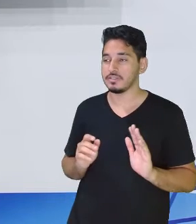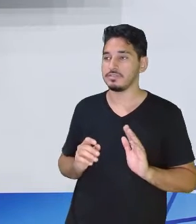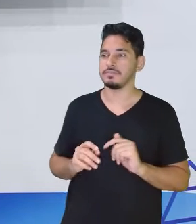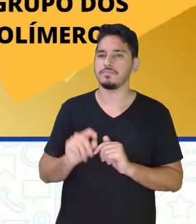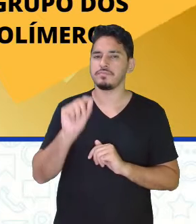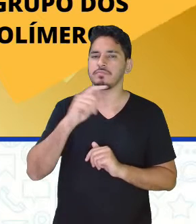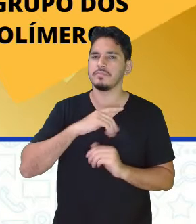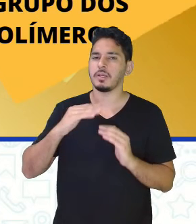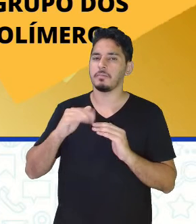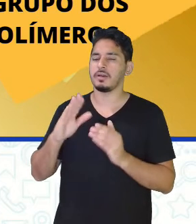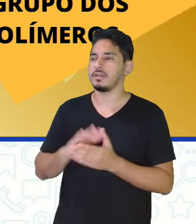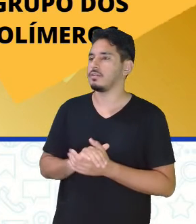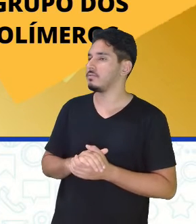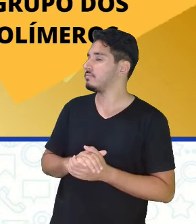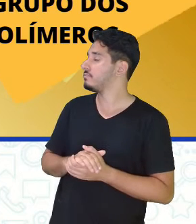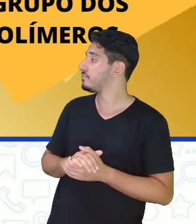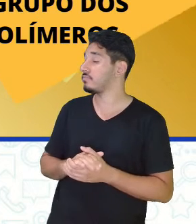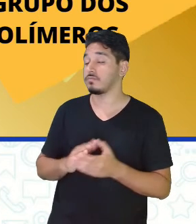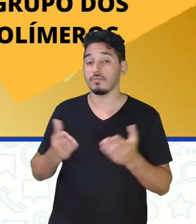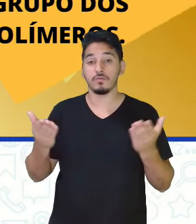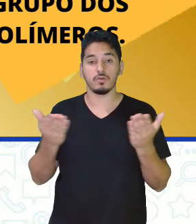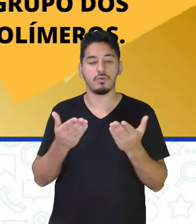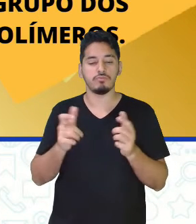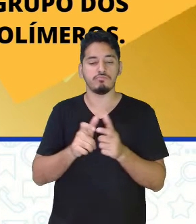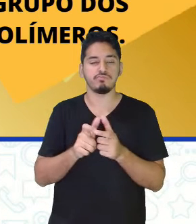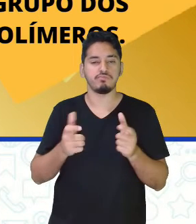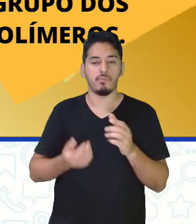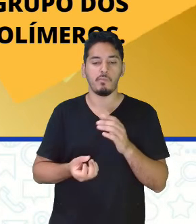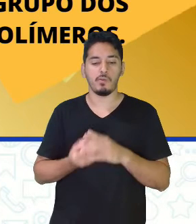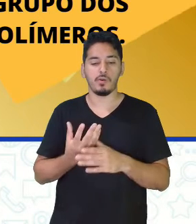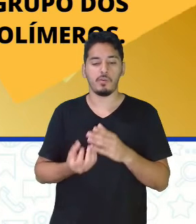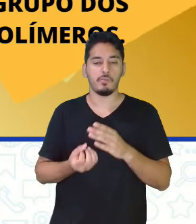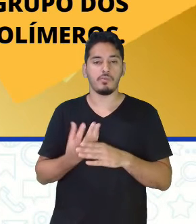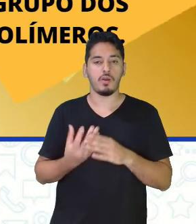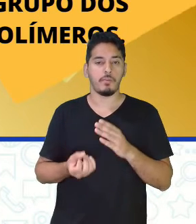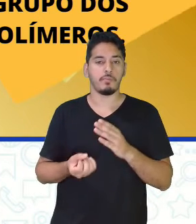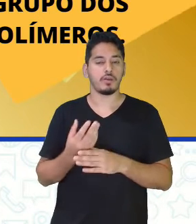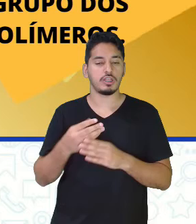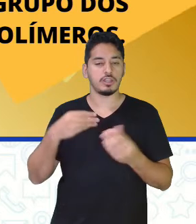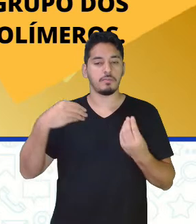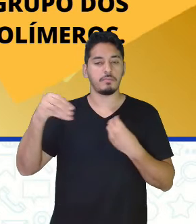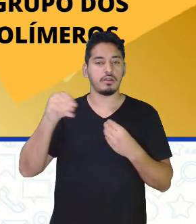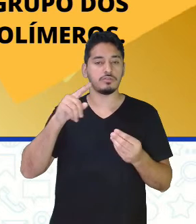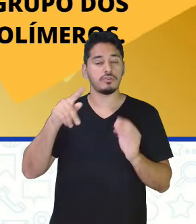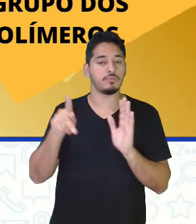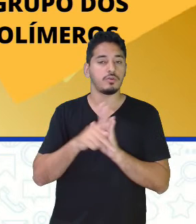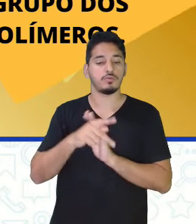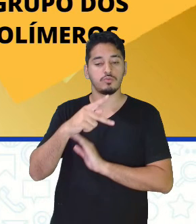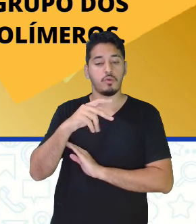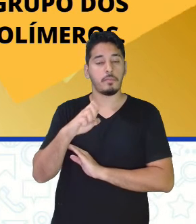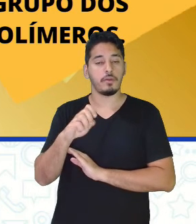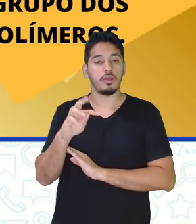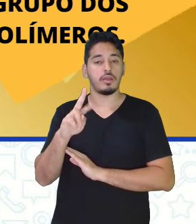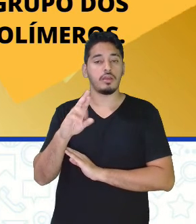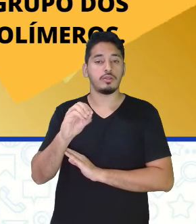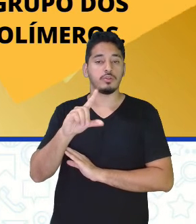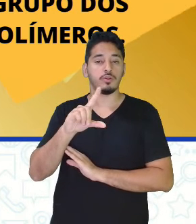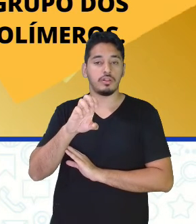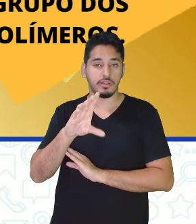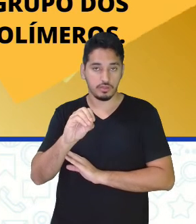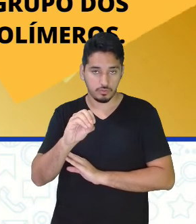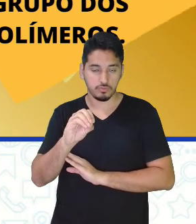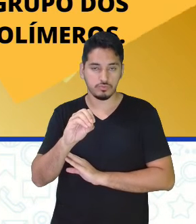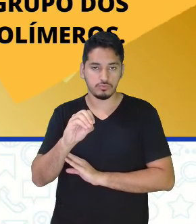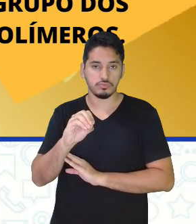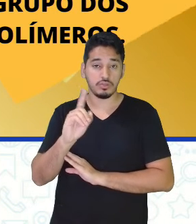que é que nós temos mais? Hoje, a maior produção, né, de plástico vem do petróleo. uma parte do petróleo